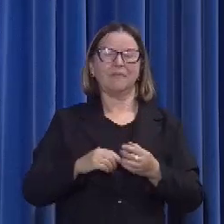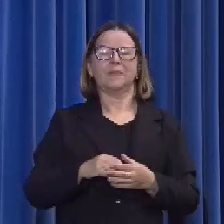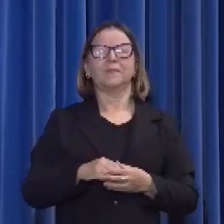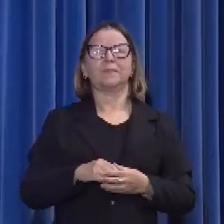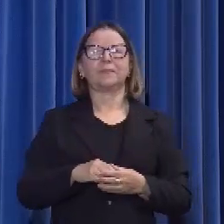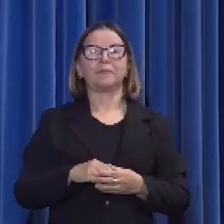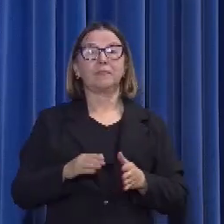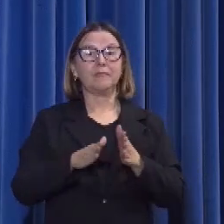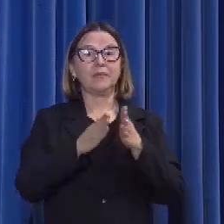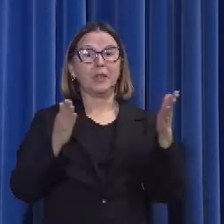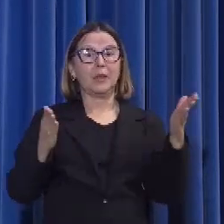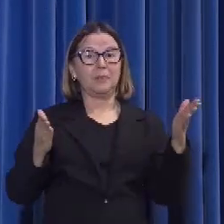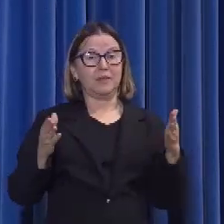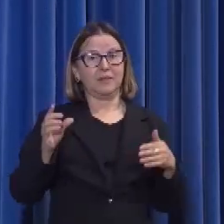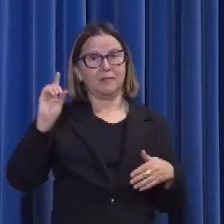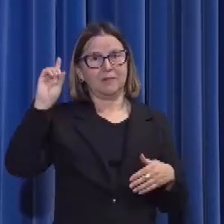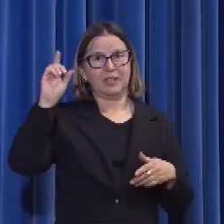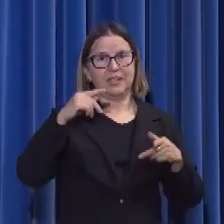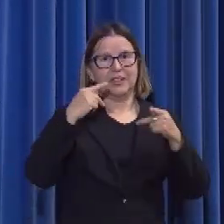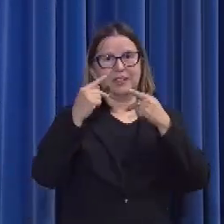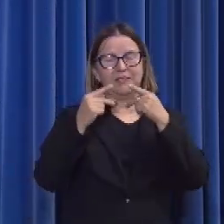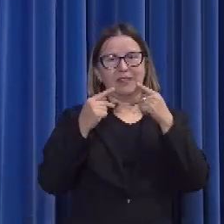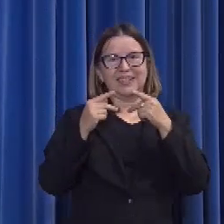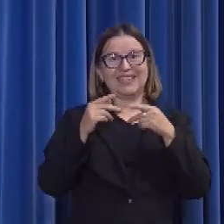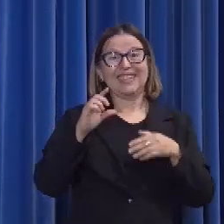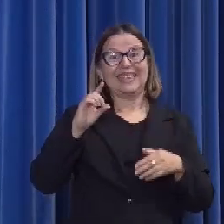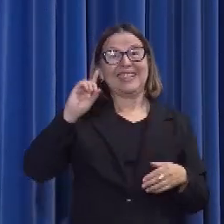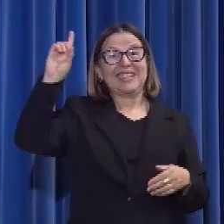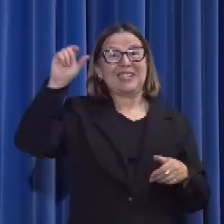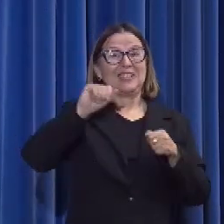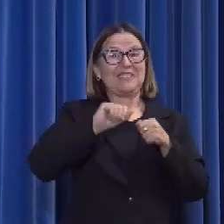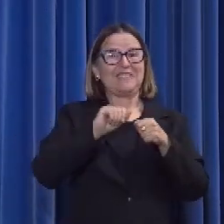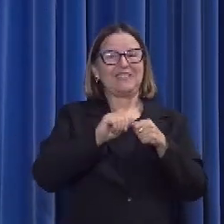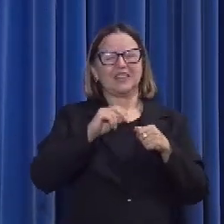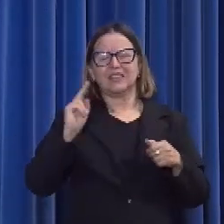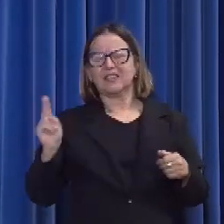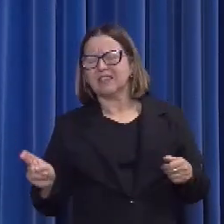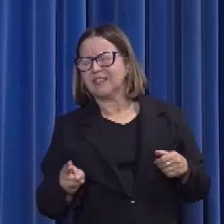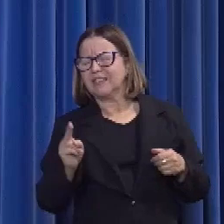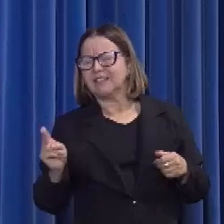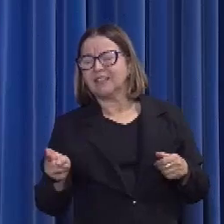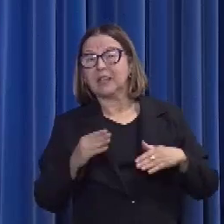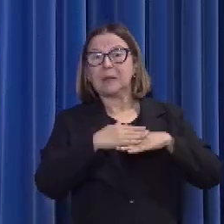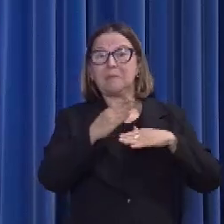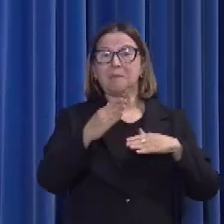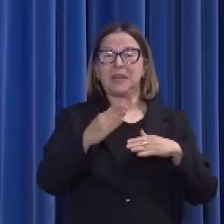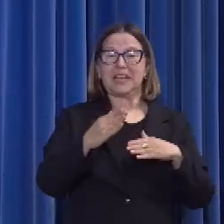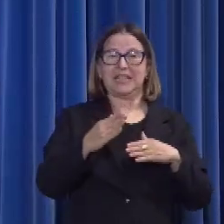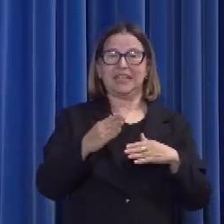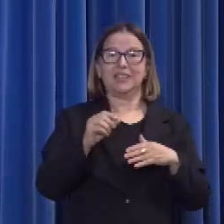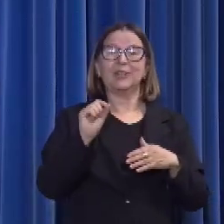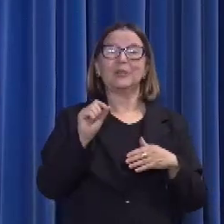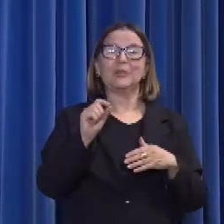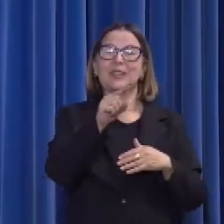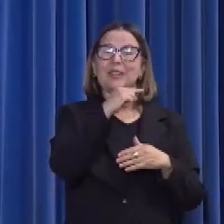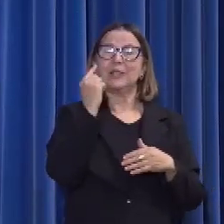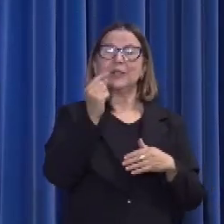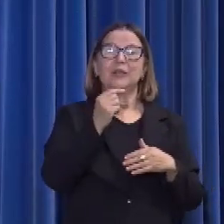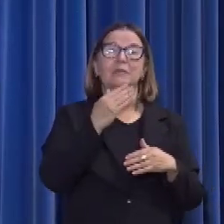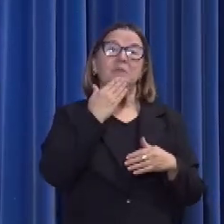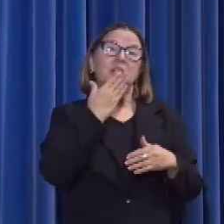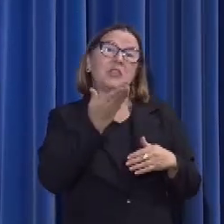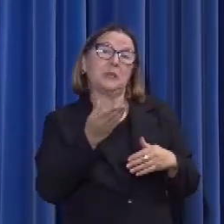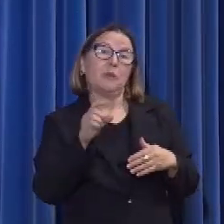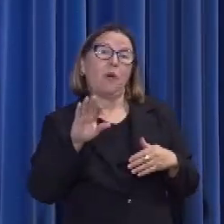A Bíblia diz que Ele faz o que? Infinitamente mais, além daquilo que pedimos ou pensamos, segundo o poder